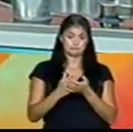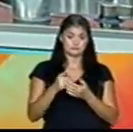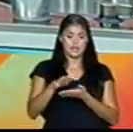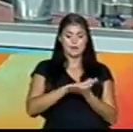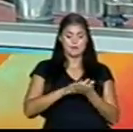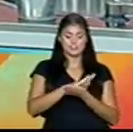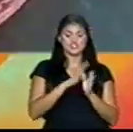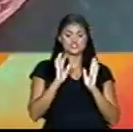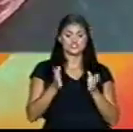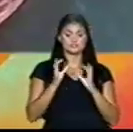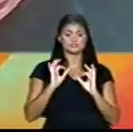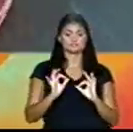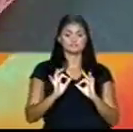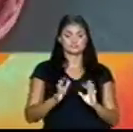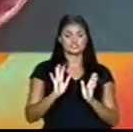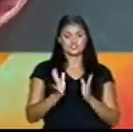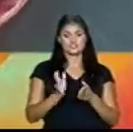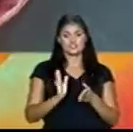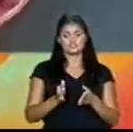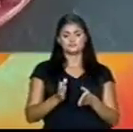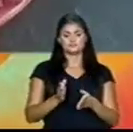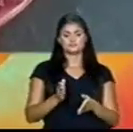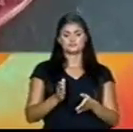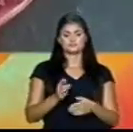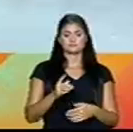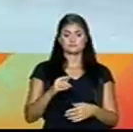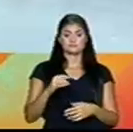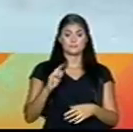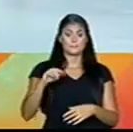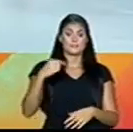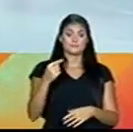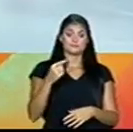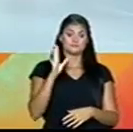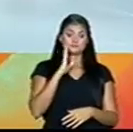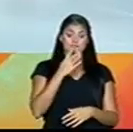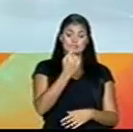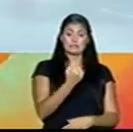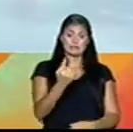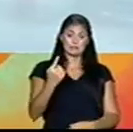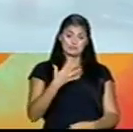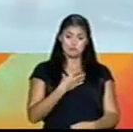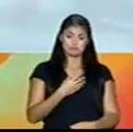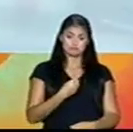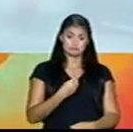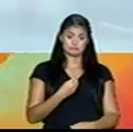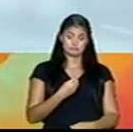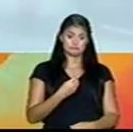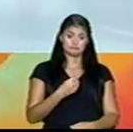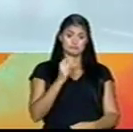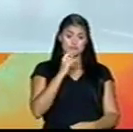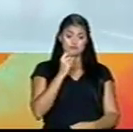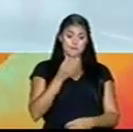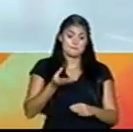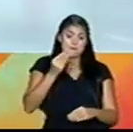está feita, já está. Depois vai ao gosto de cada um, quem quiser pôr mais pepitas põe mais, estou a ver aqui um espacinho vazio,